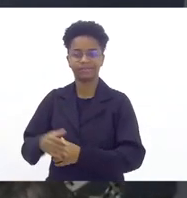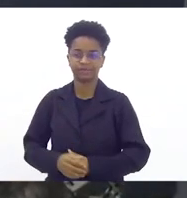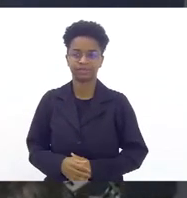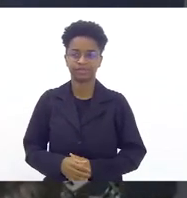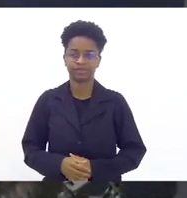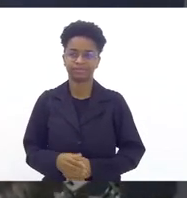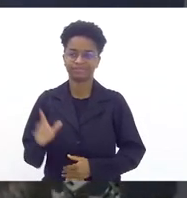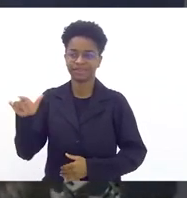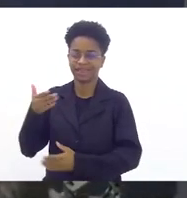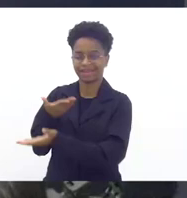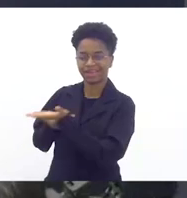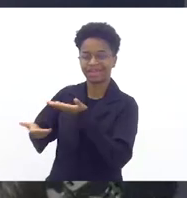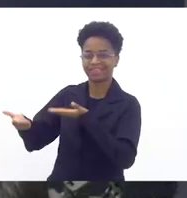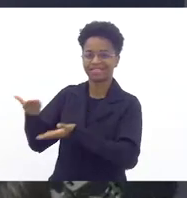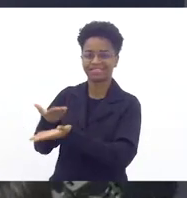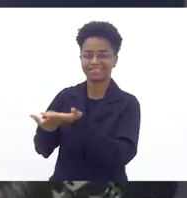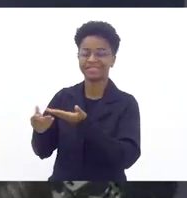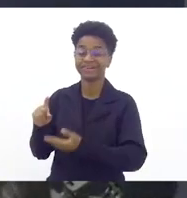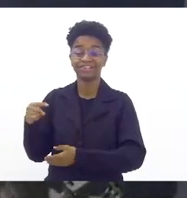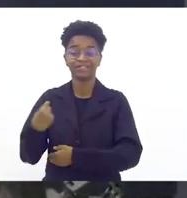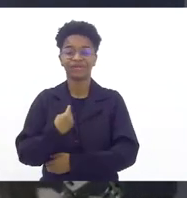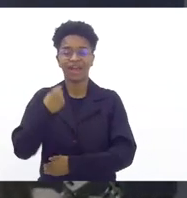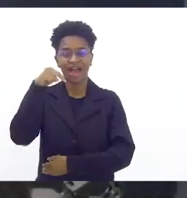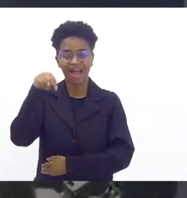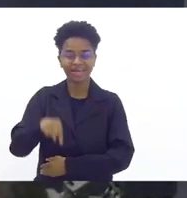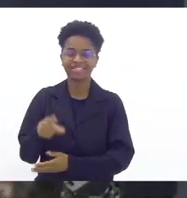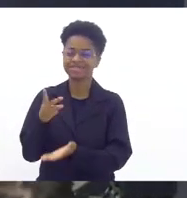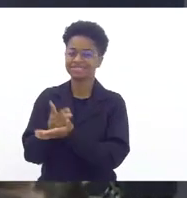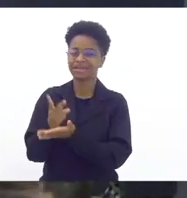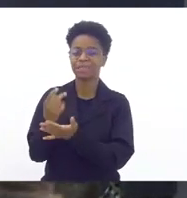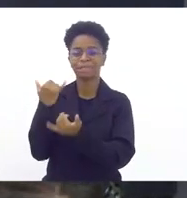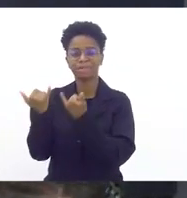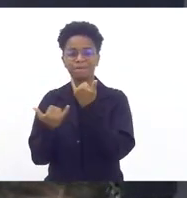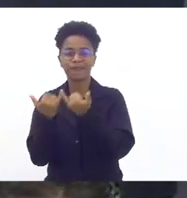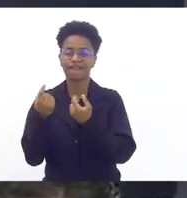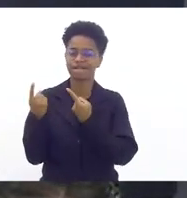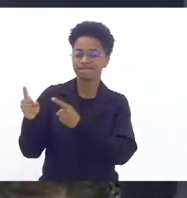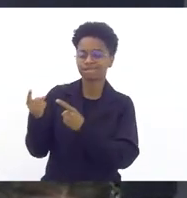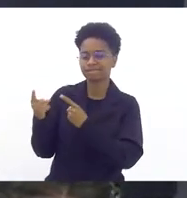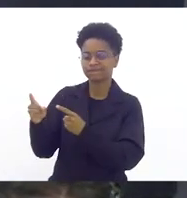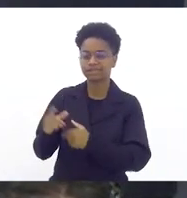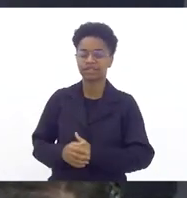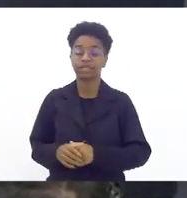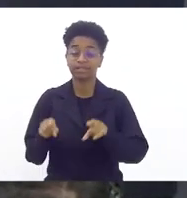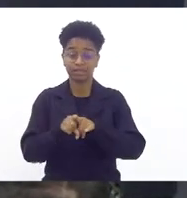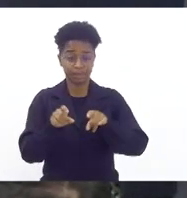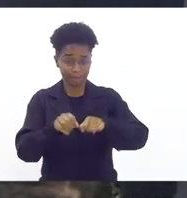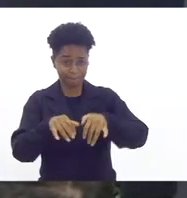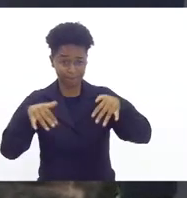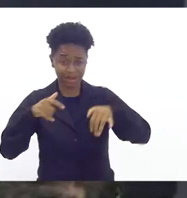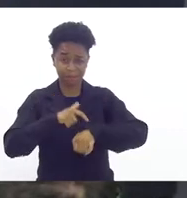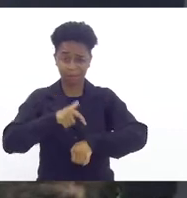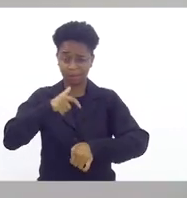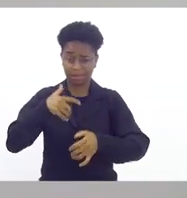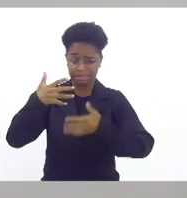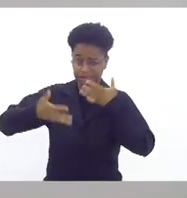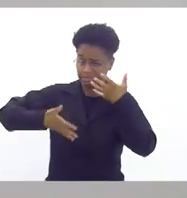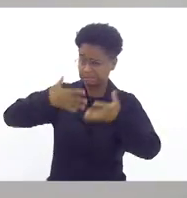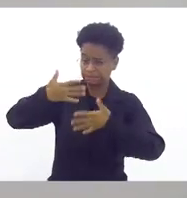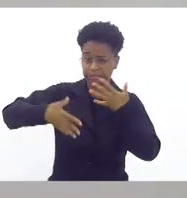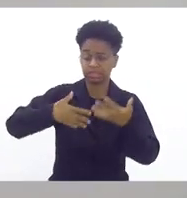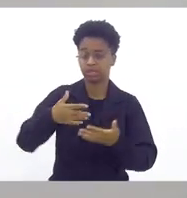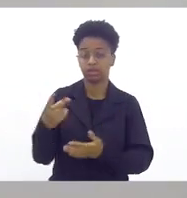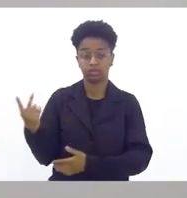recíproco. A gente está aqui, a gente sempre brinca, é no plenário, inclusive, ali da LERJ, nos momentos mais de tensão com os outros